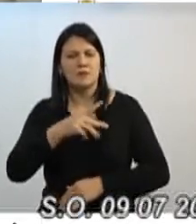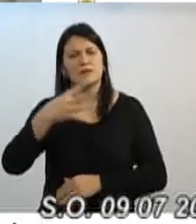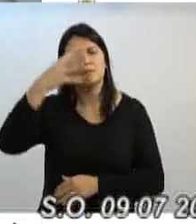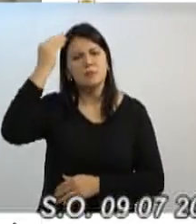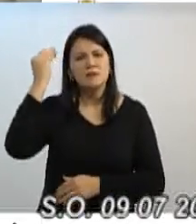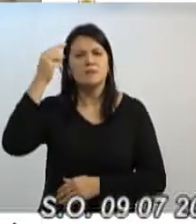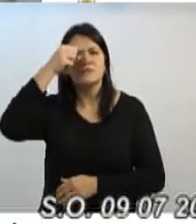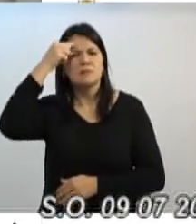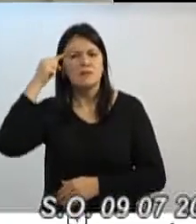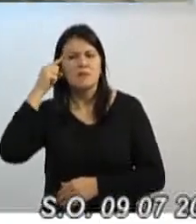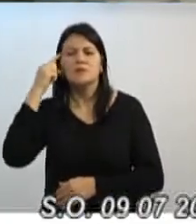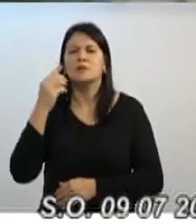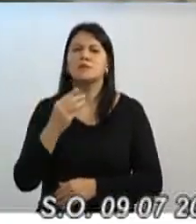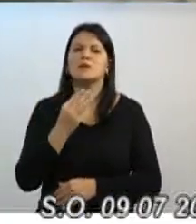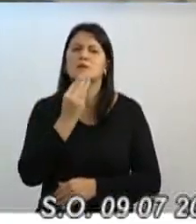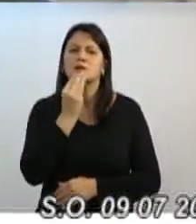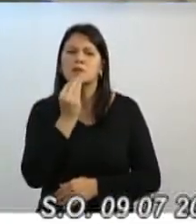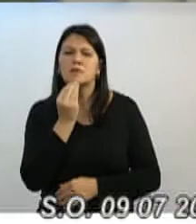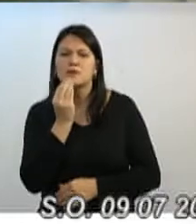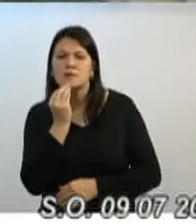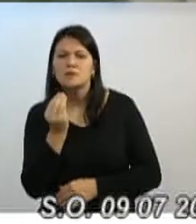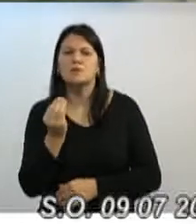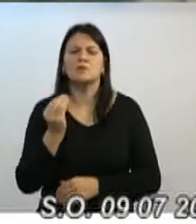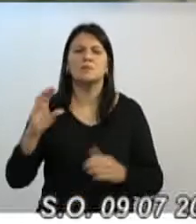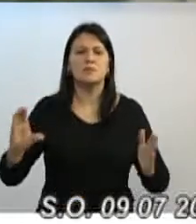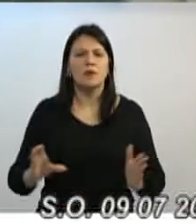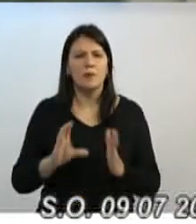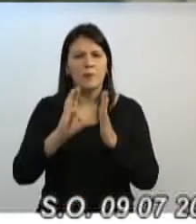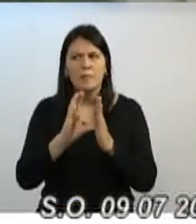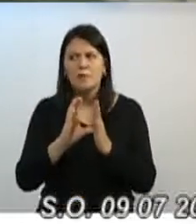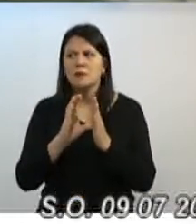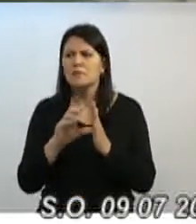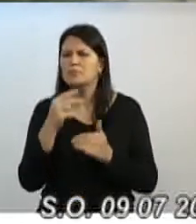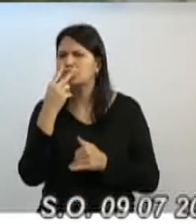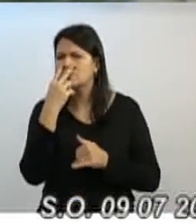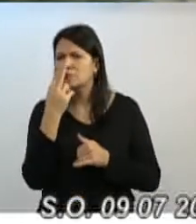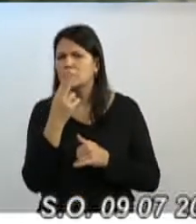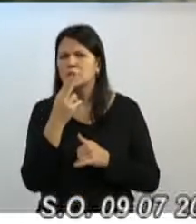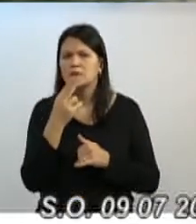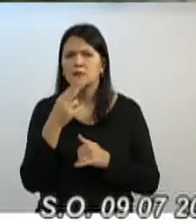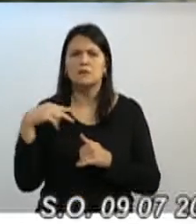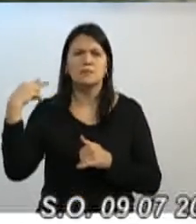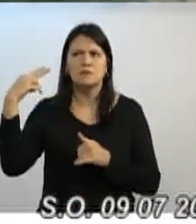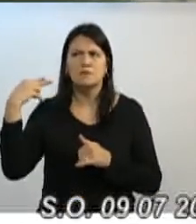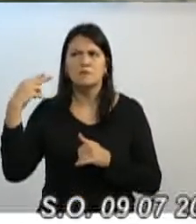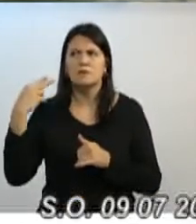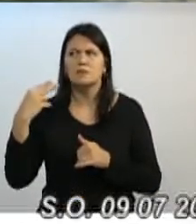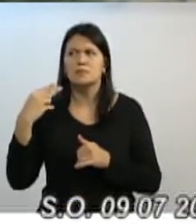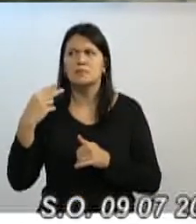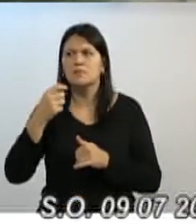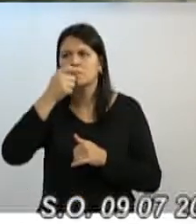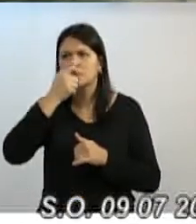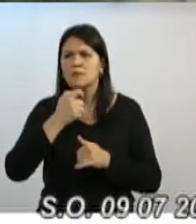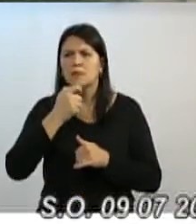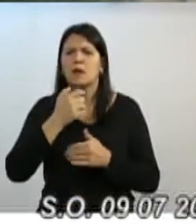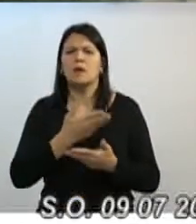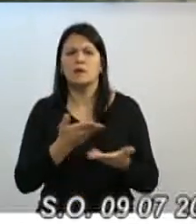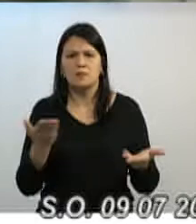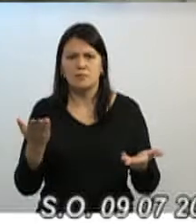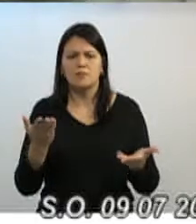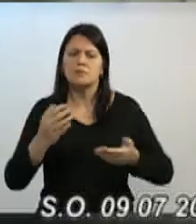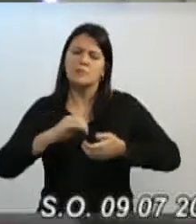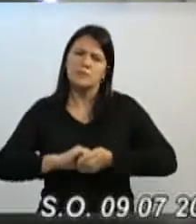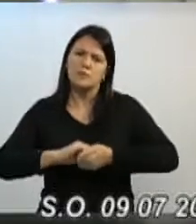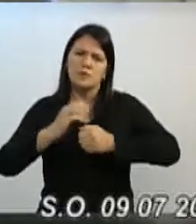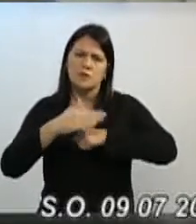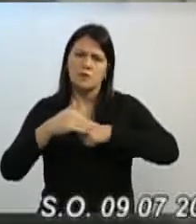Rosa, Ito, Gilson, Caminha até então, e também que me parecem presentes aqui os vereadores Sazacin e Odemar Beck, cumprimento de forma muito